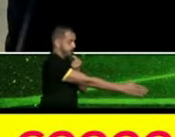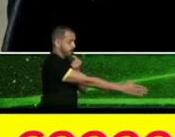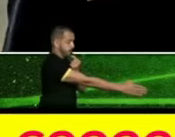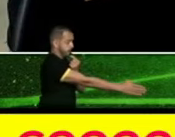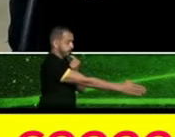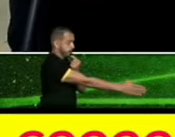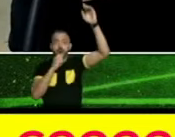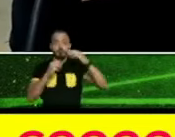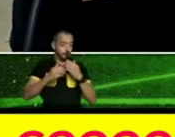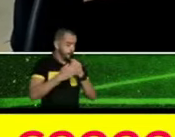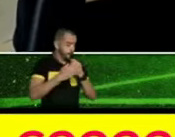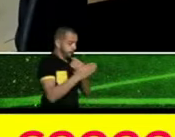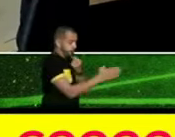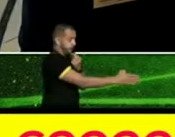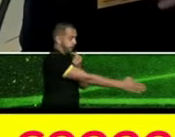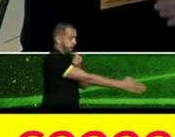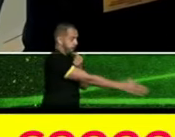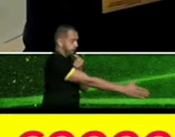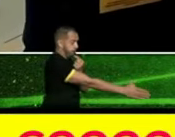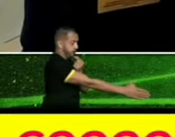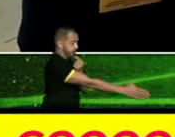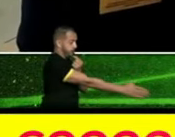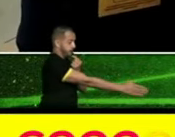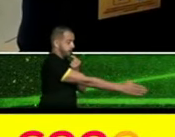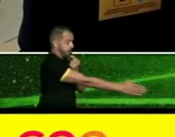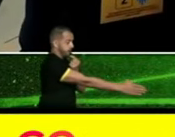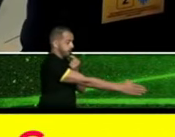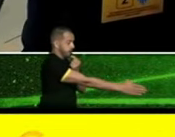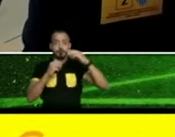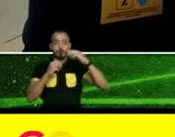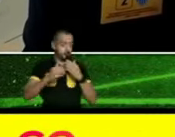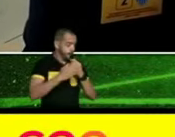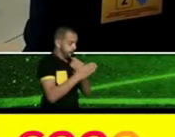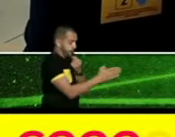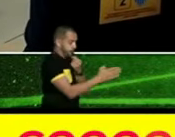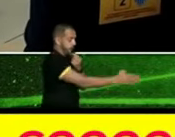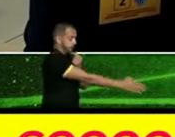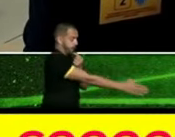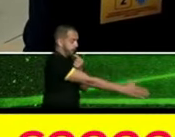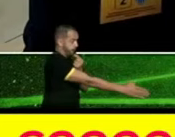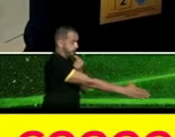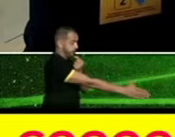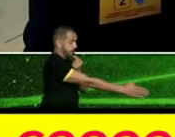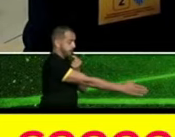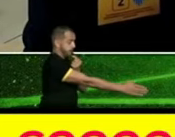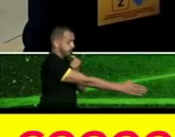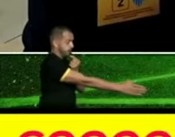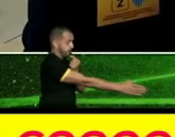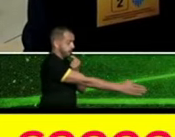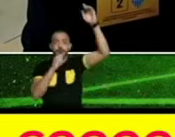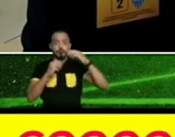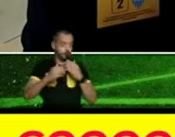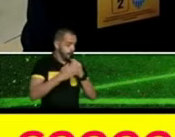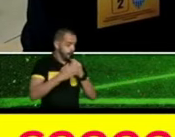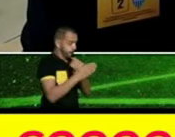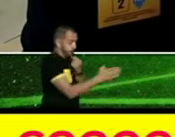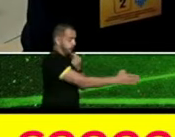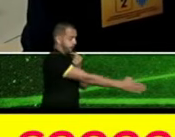gol do nosso ponta esquerda disfarçado de zagueira é gol do